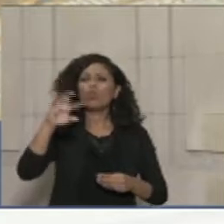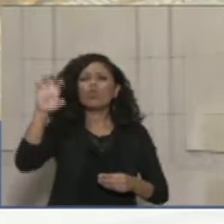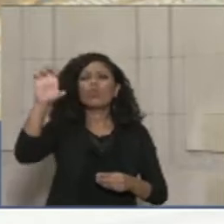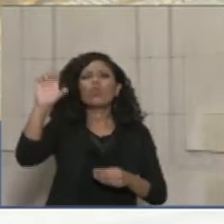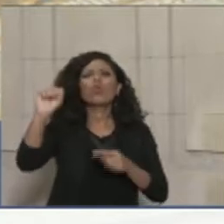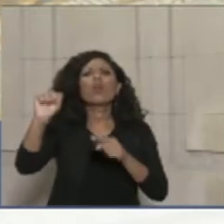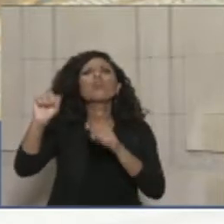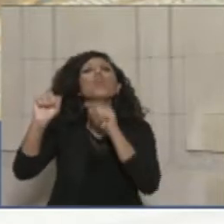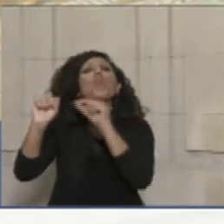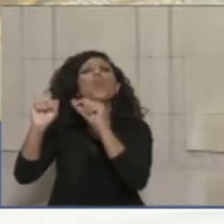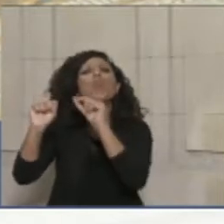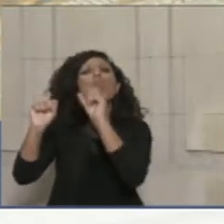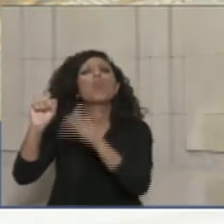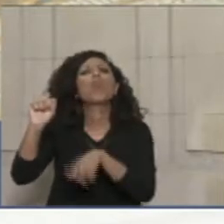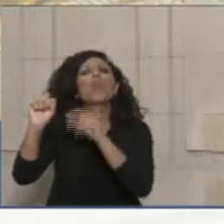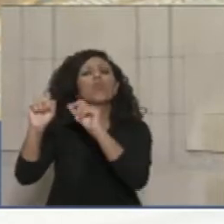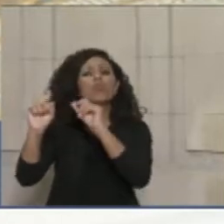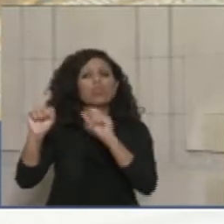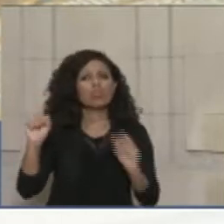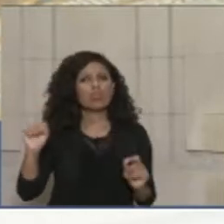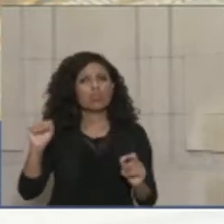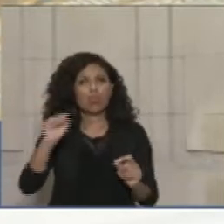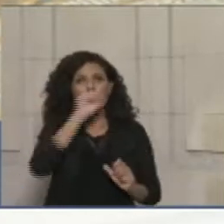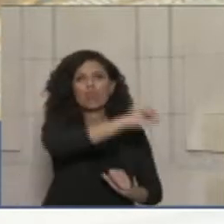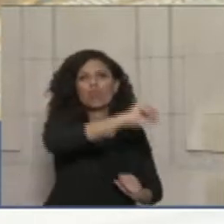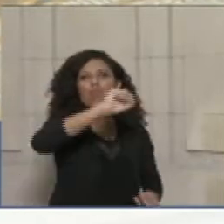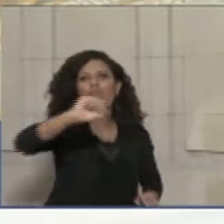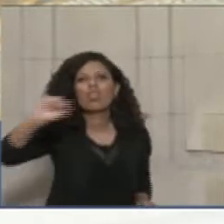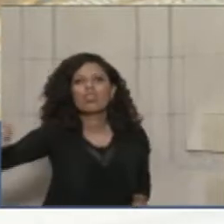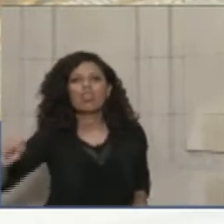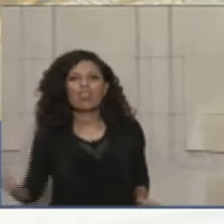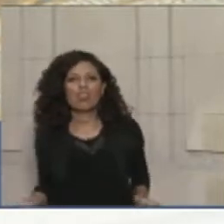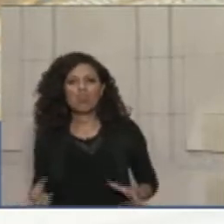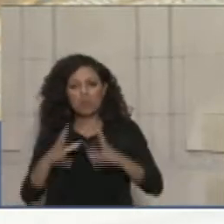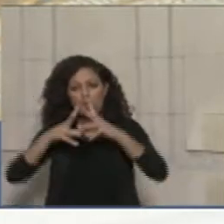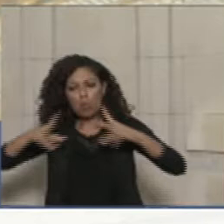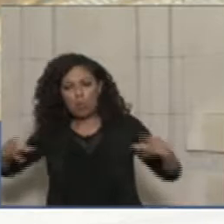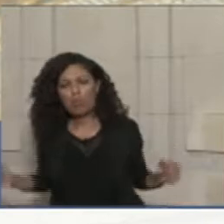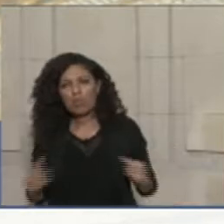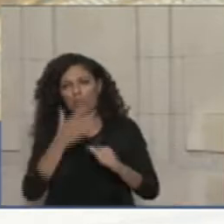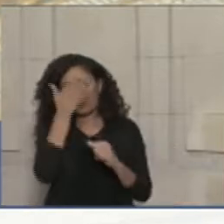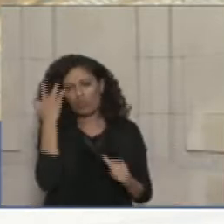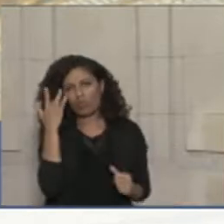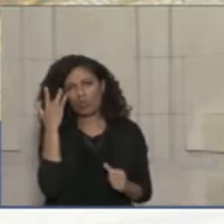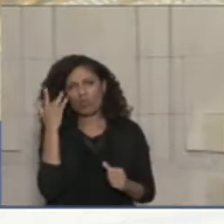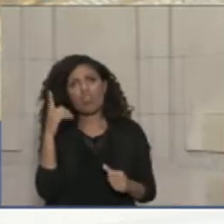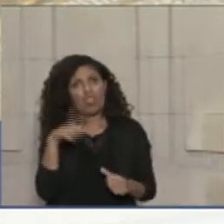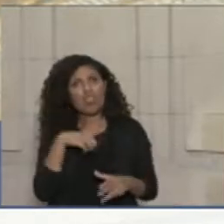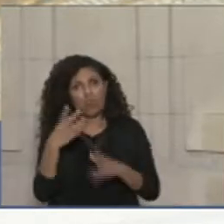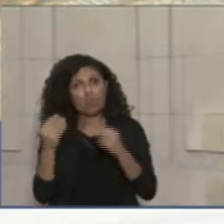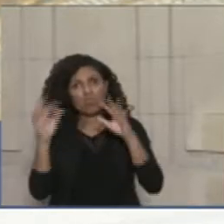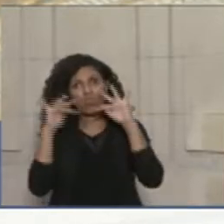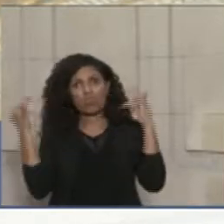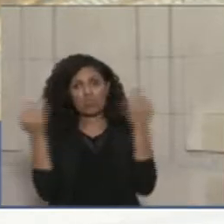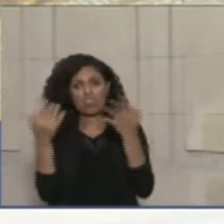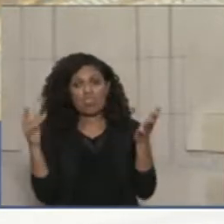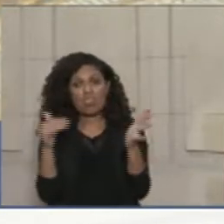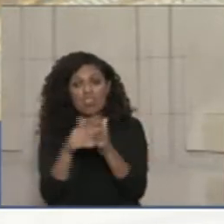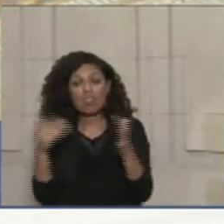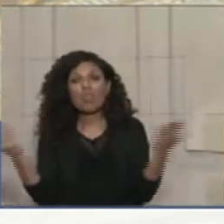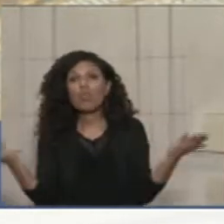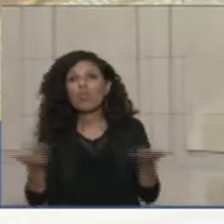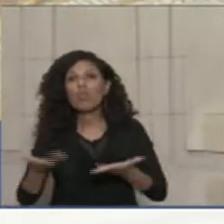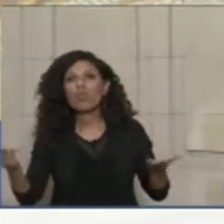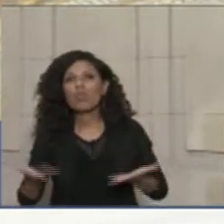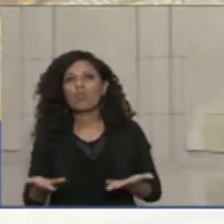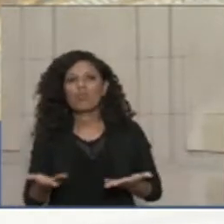mataram e colocaram muitos desses corpos desaparecidos. Ainda hoje, essas famílias que compõem,